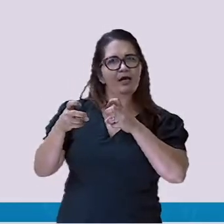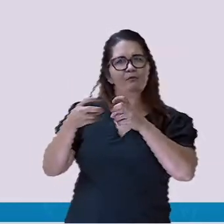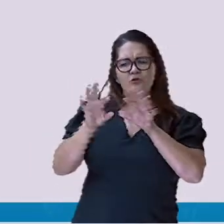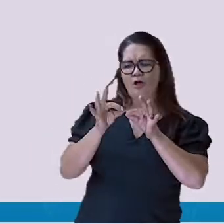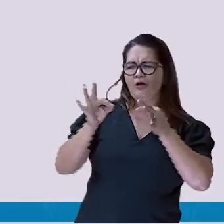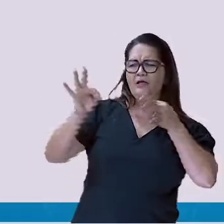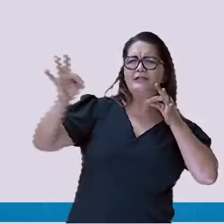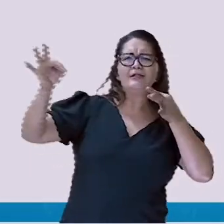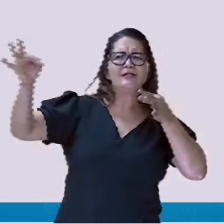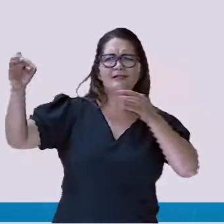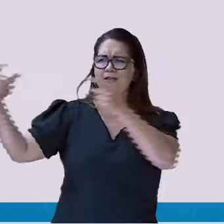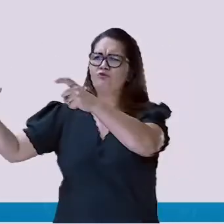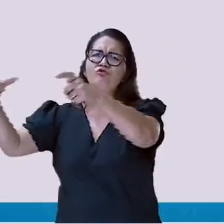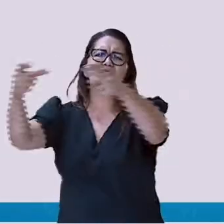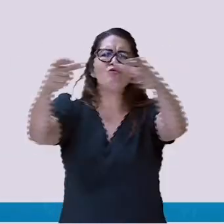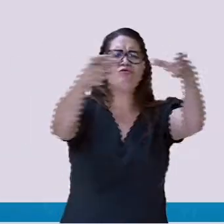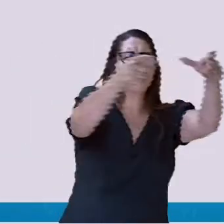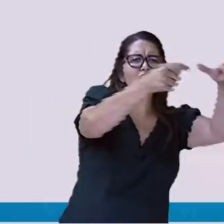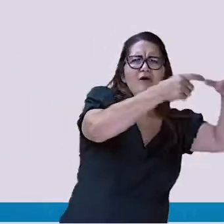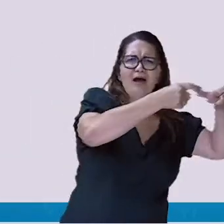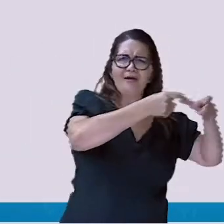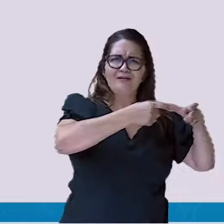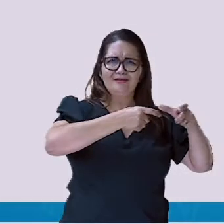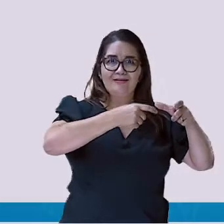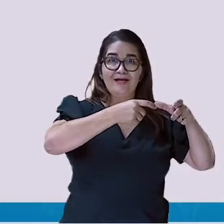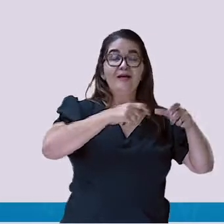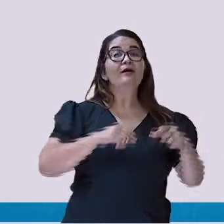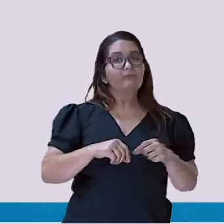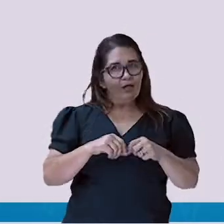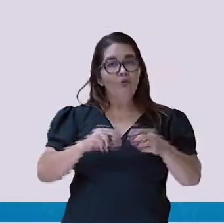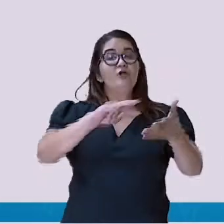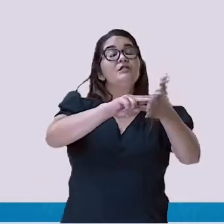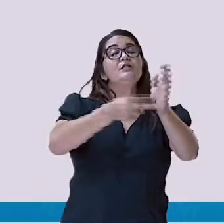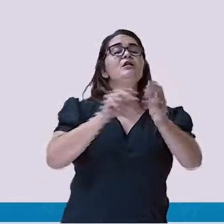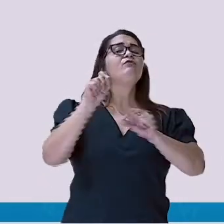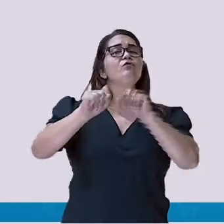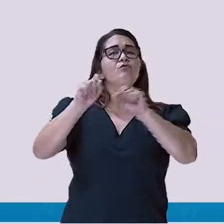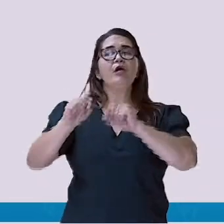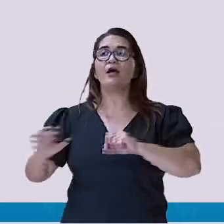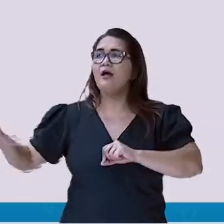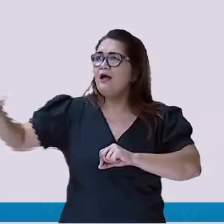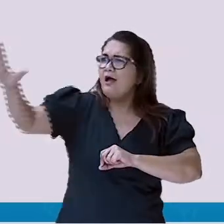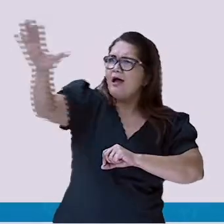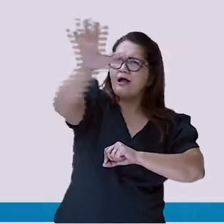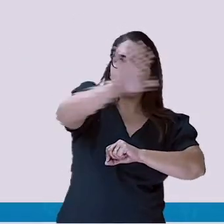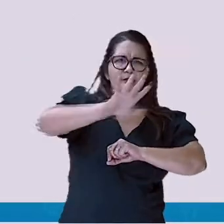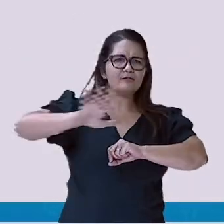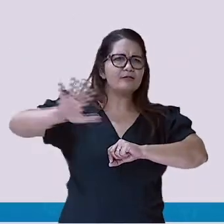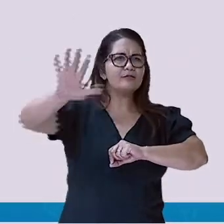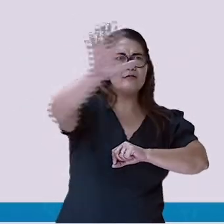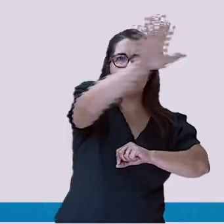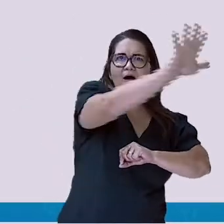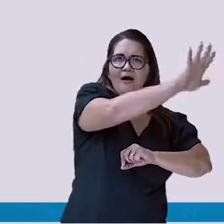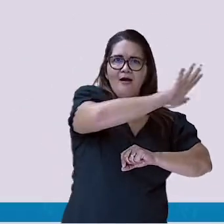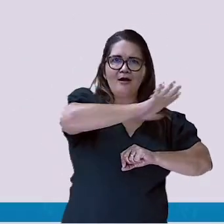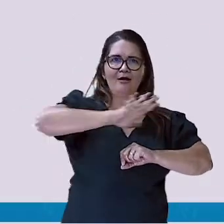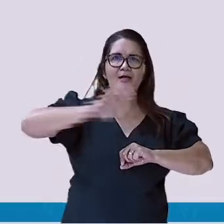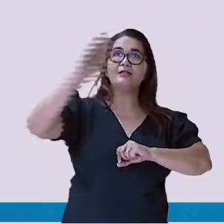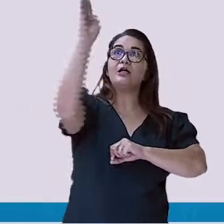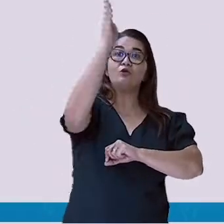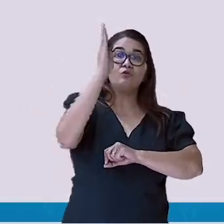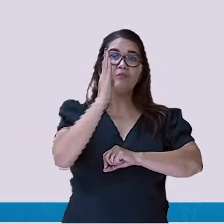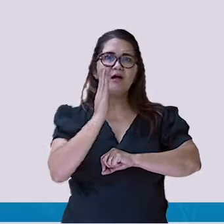extensão territorial? É todo o espaço que o Brasil ocupa em território. Então, é uma